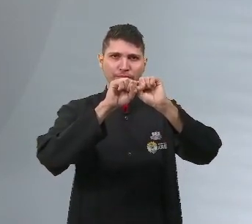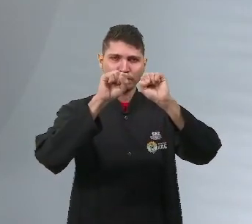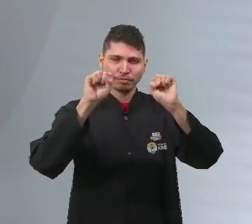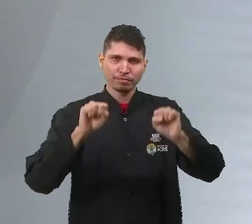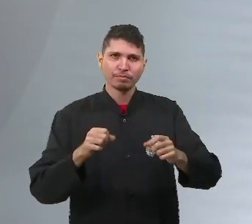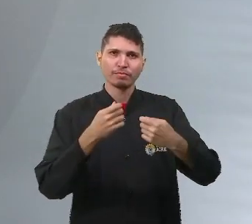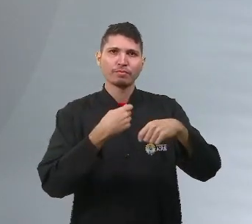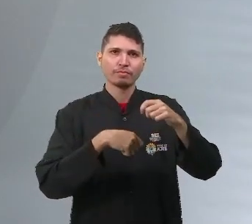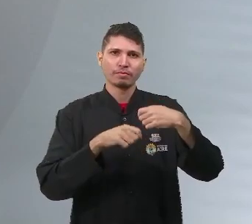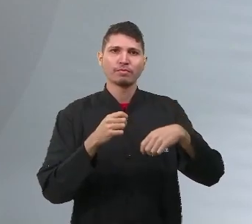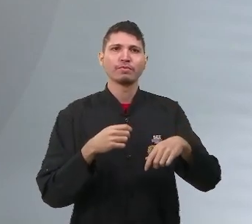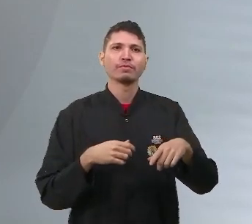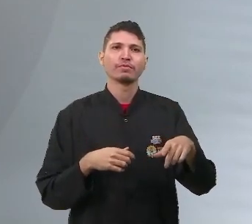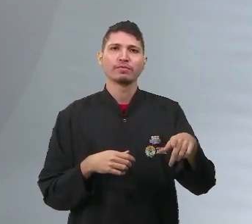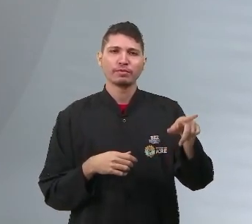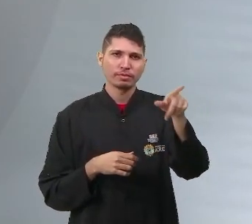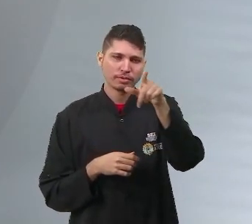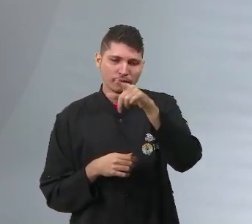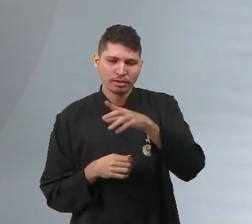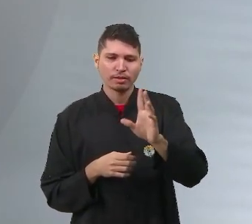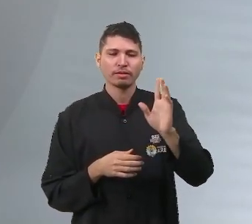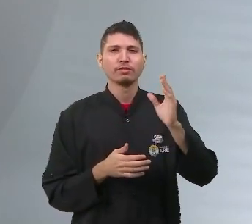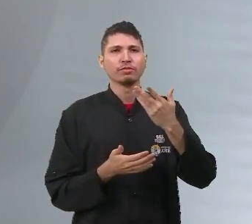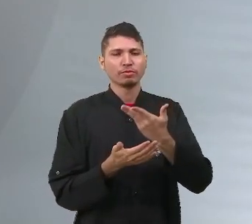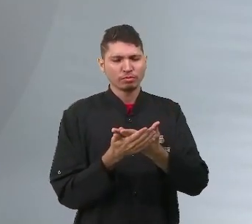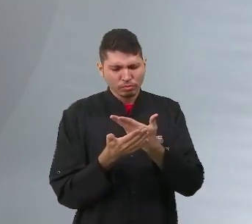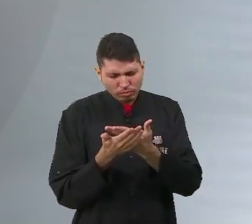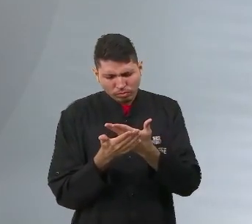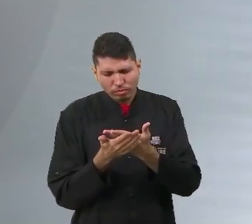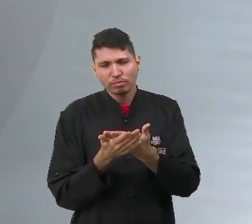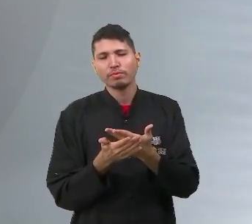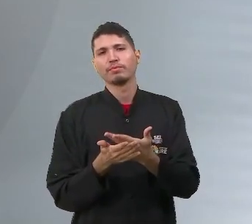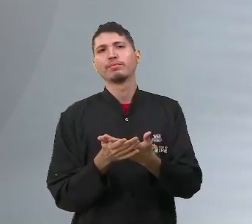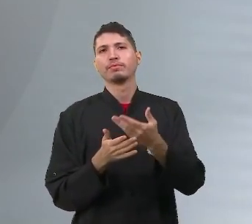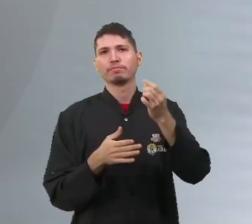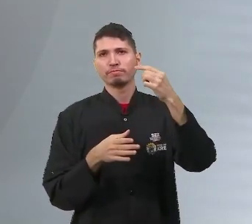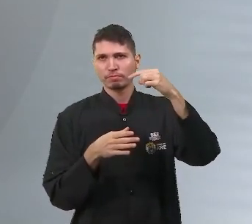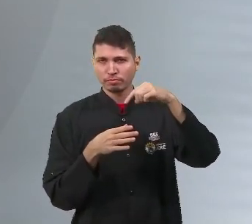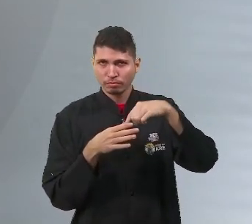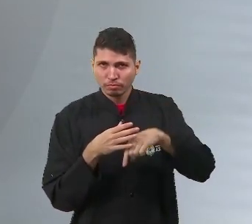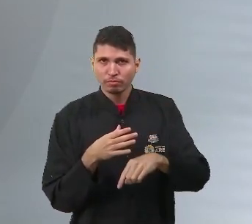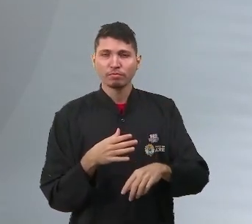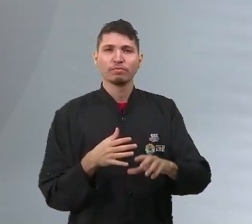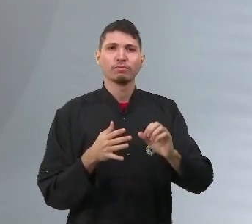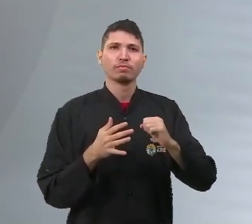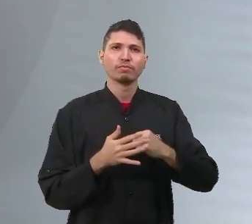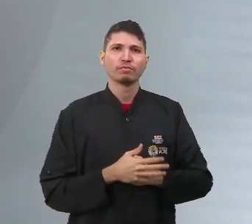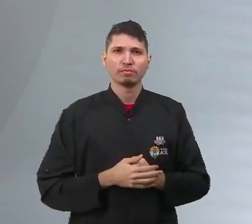um pouco mais especificamente sobre cada monarquia, porque por mais que eles adotassem o mercantilismo,